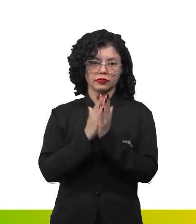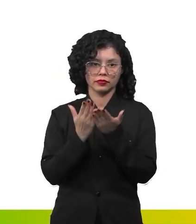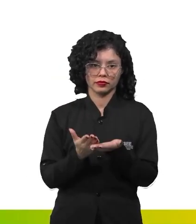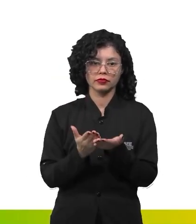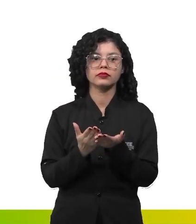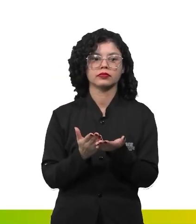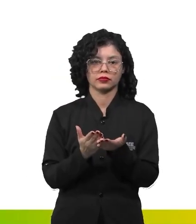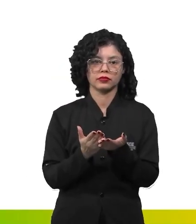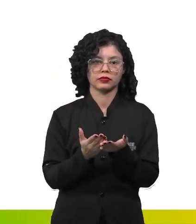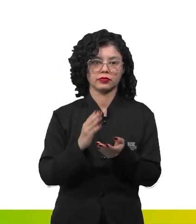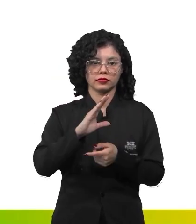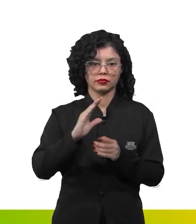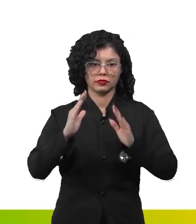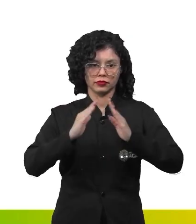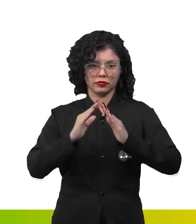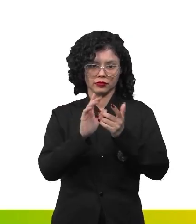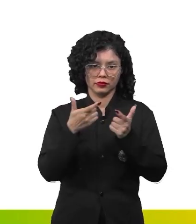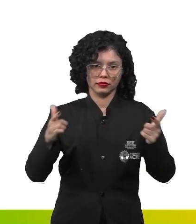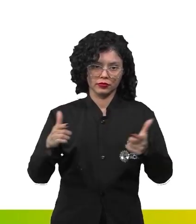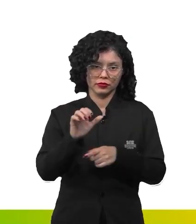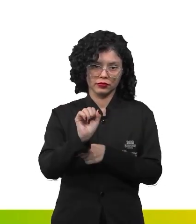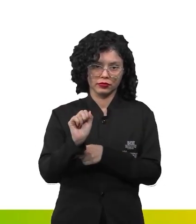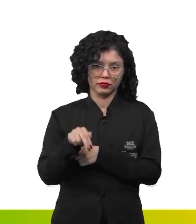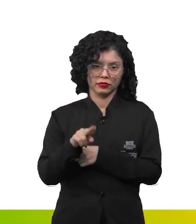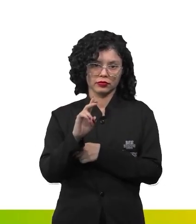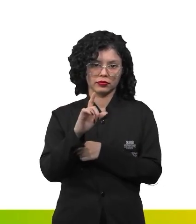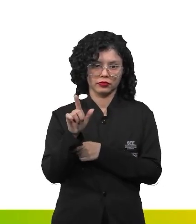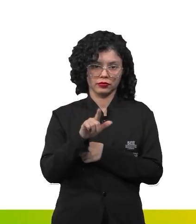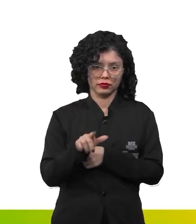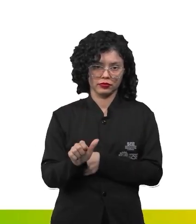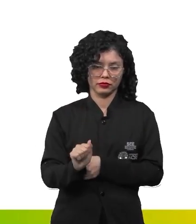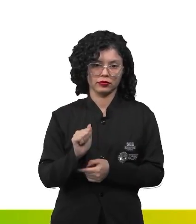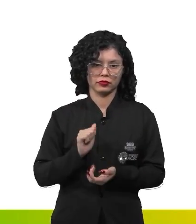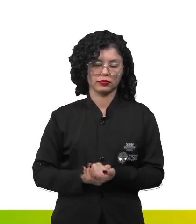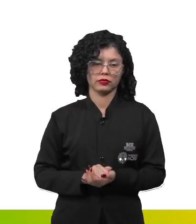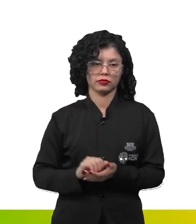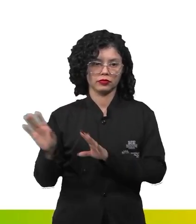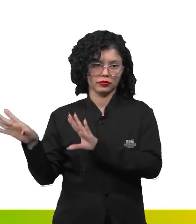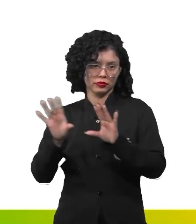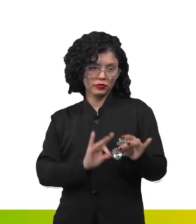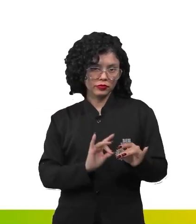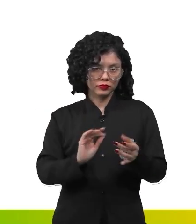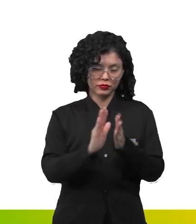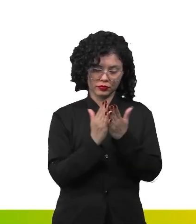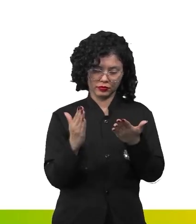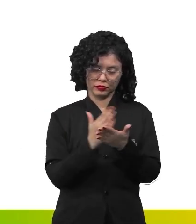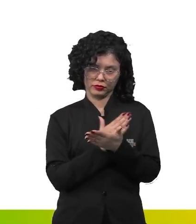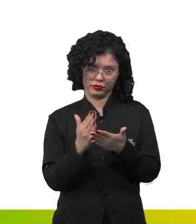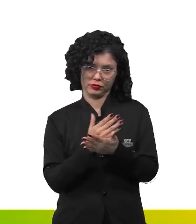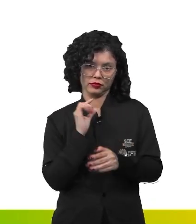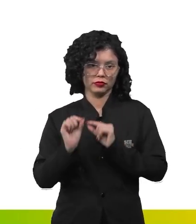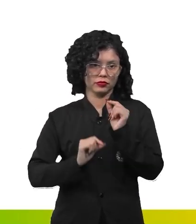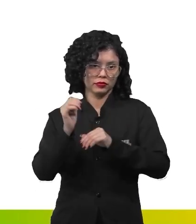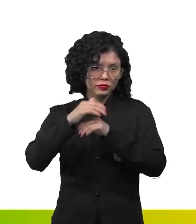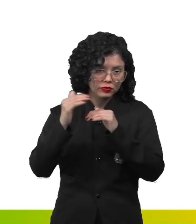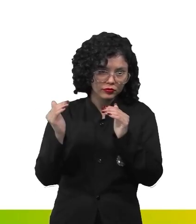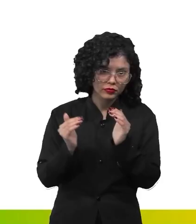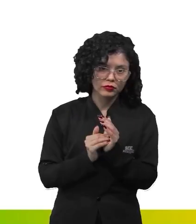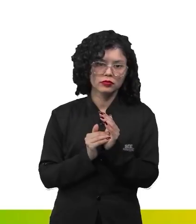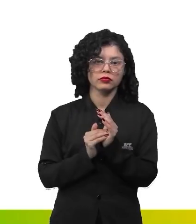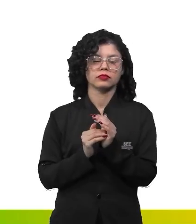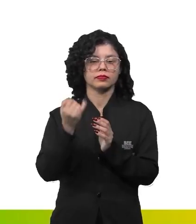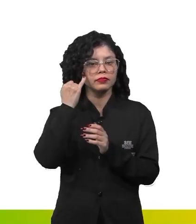Grande Senzala, do Gilberto Freire, em que ele traz nesse livro, né, nós temos toda